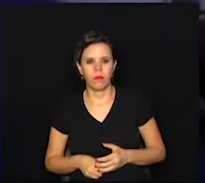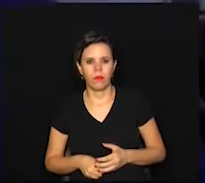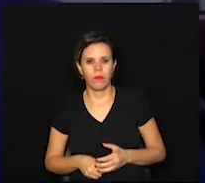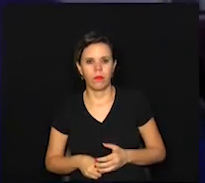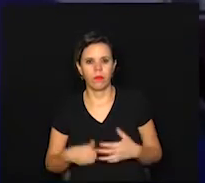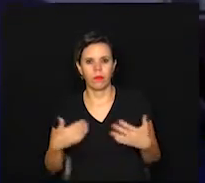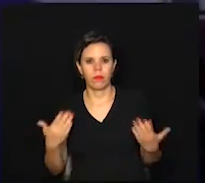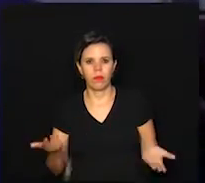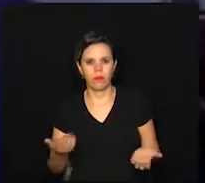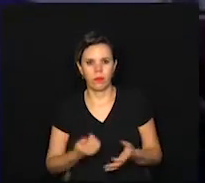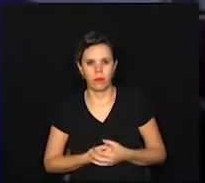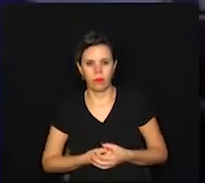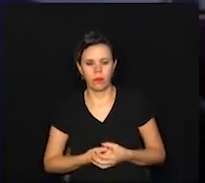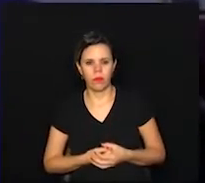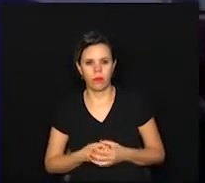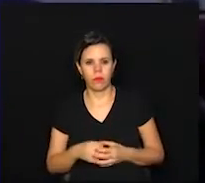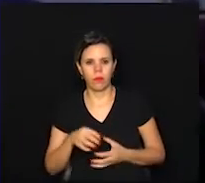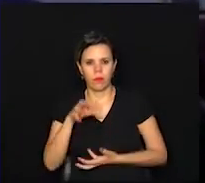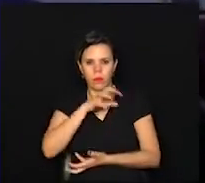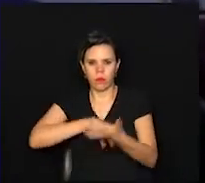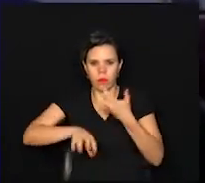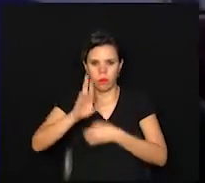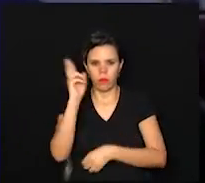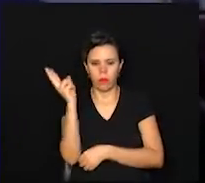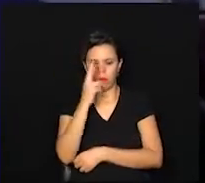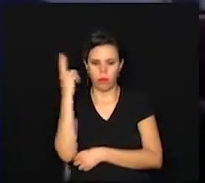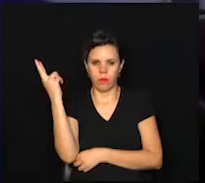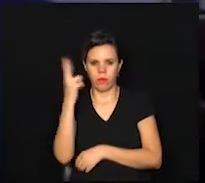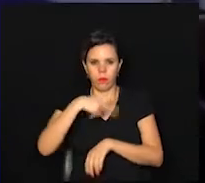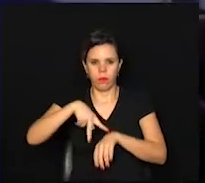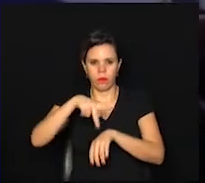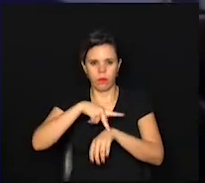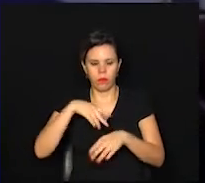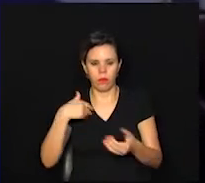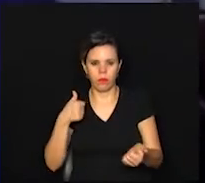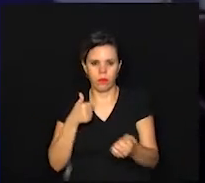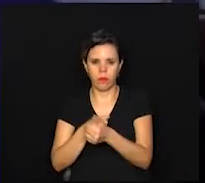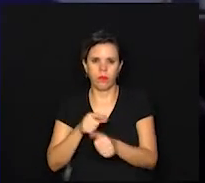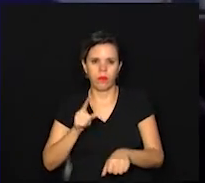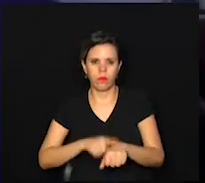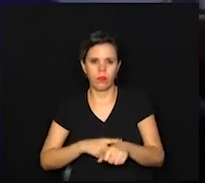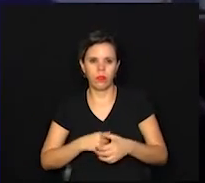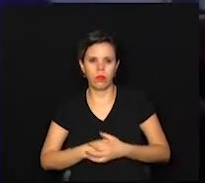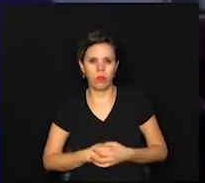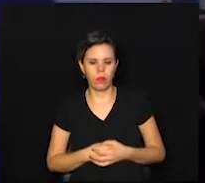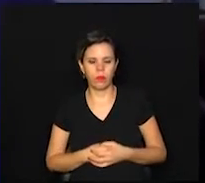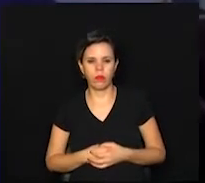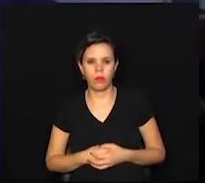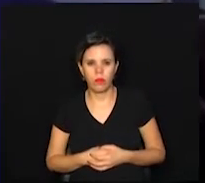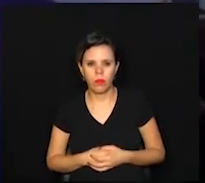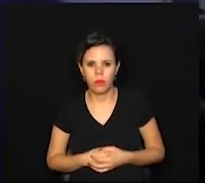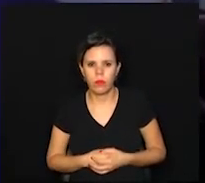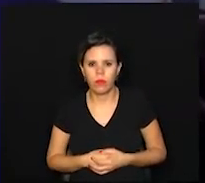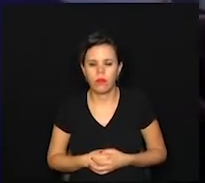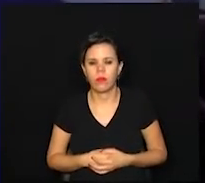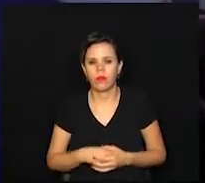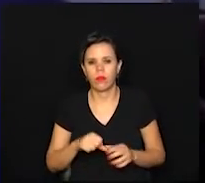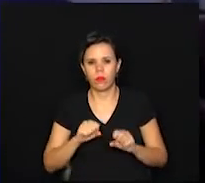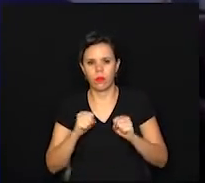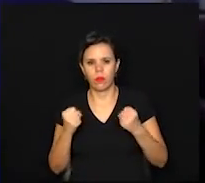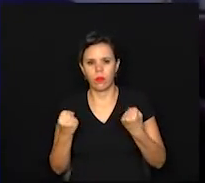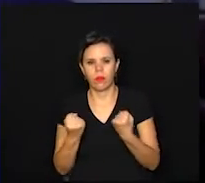Quando teve a Revolução Russa, né, até há pouco tempo, né, os socialistas,